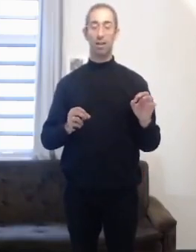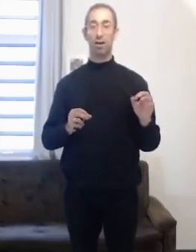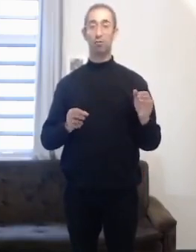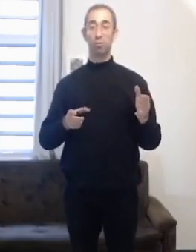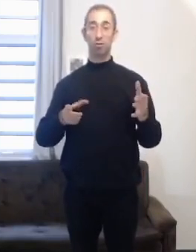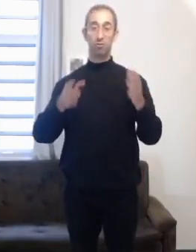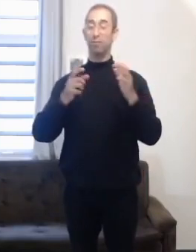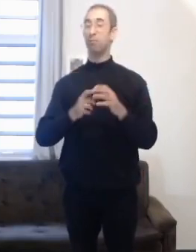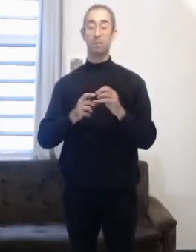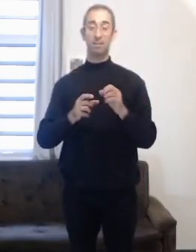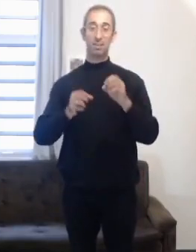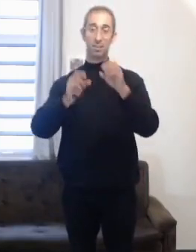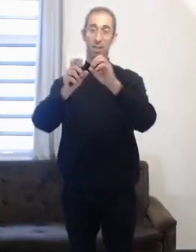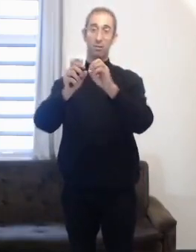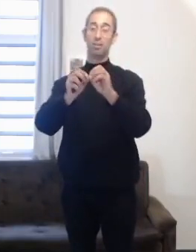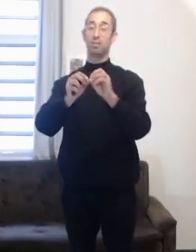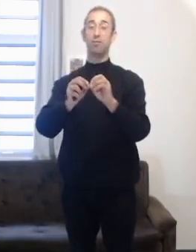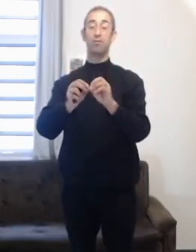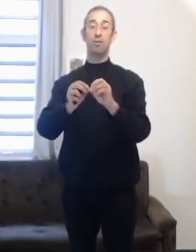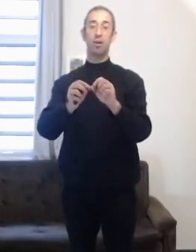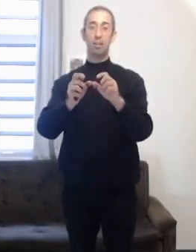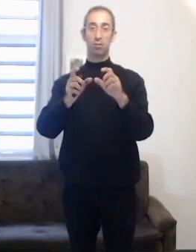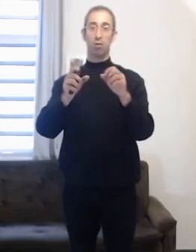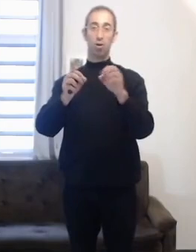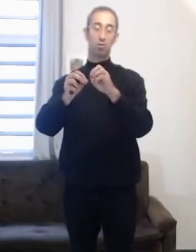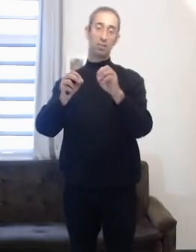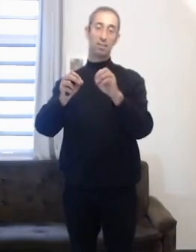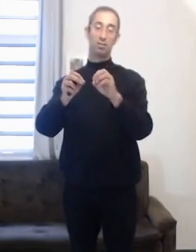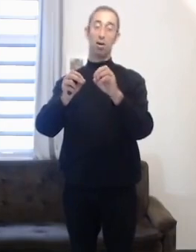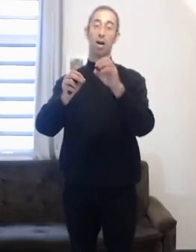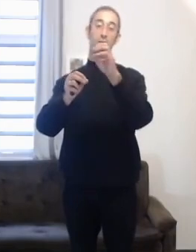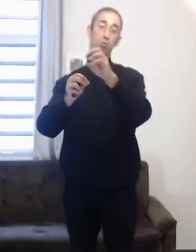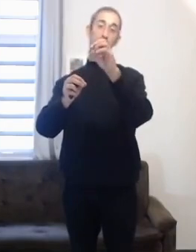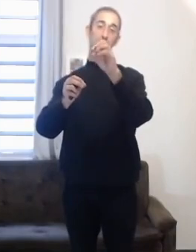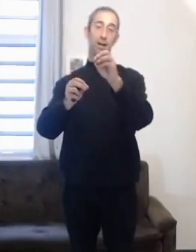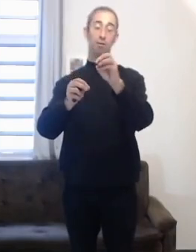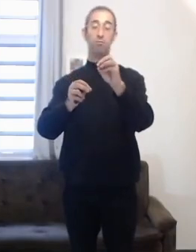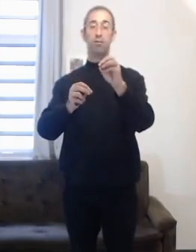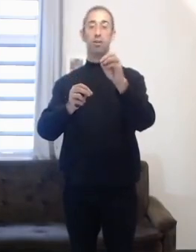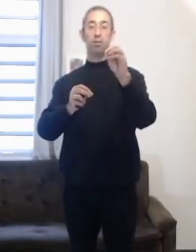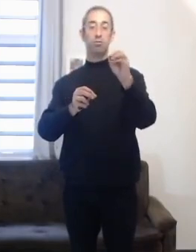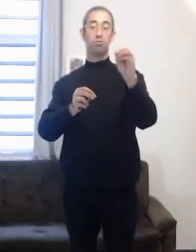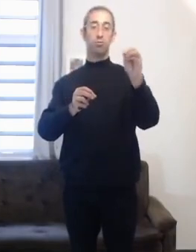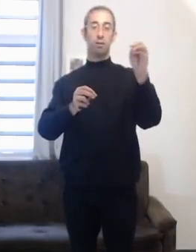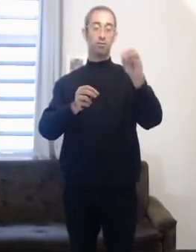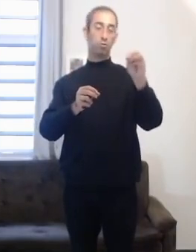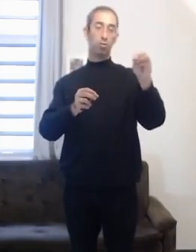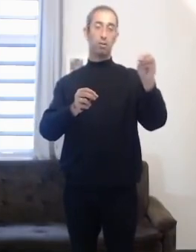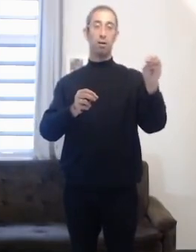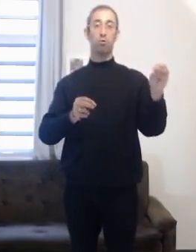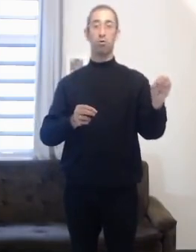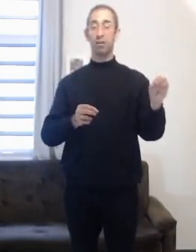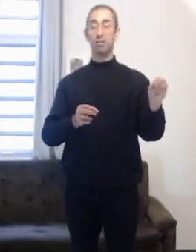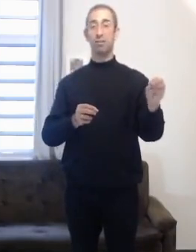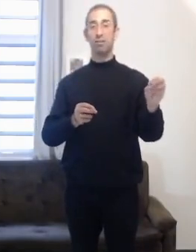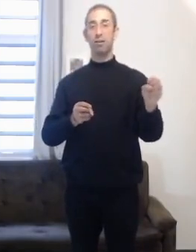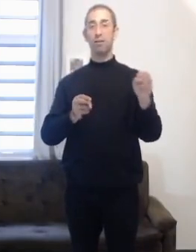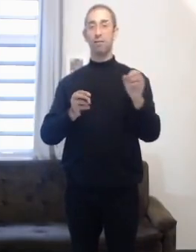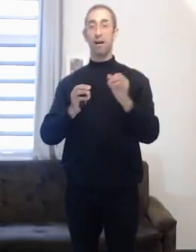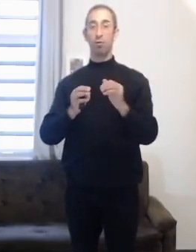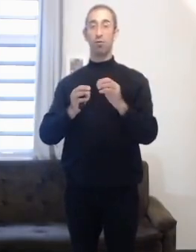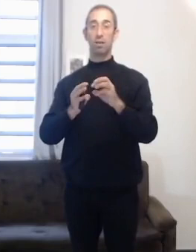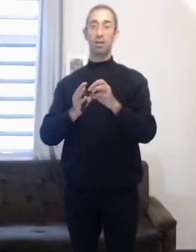muito legal, já justifica uma pesquisa já no início. Colocam já assim, ó, autor tal, no estudo, que estudou tal